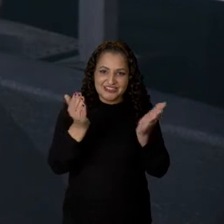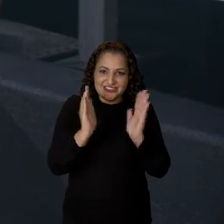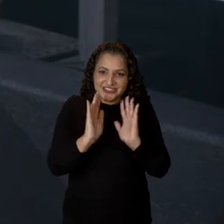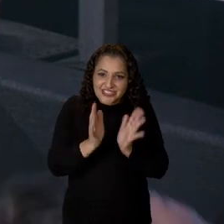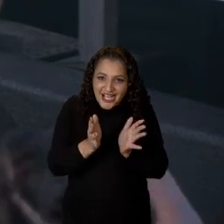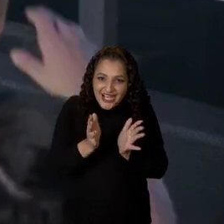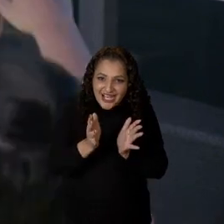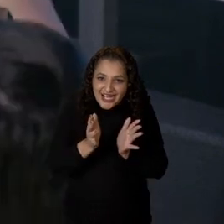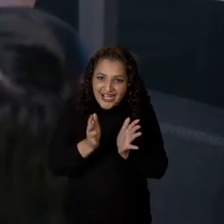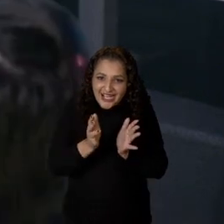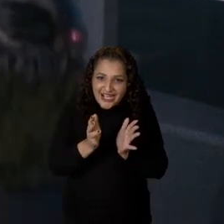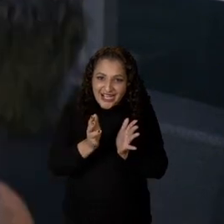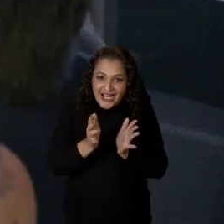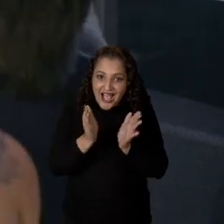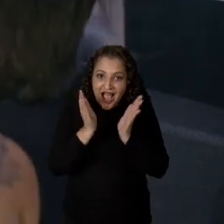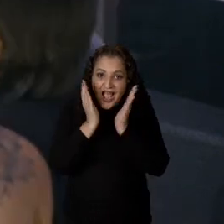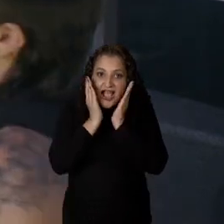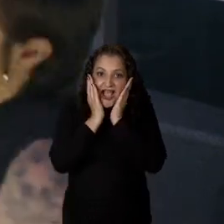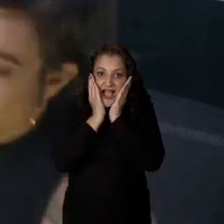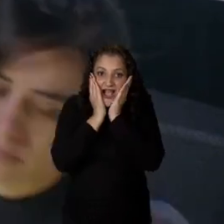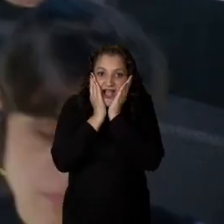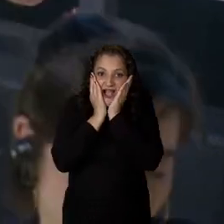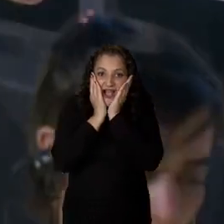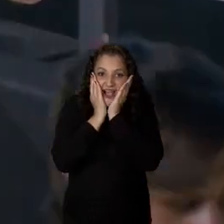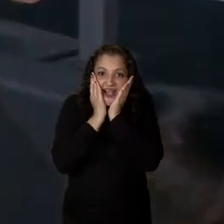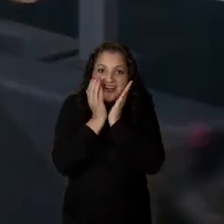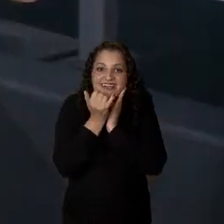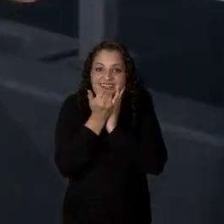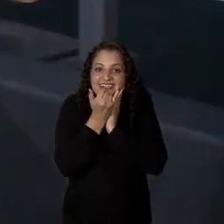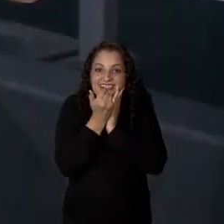foi! Gente, perdão!